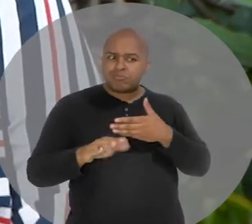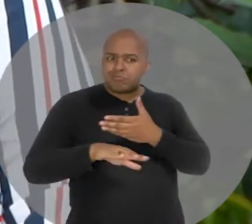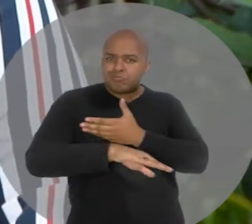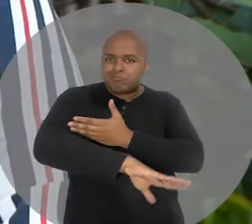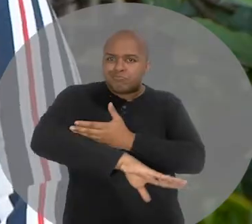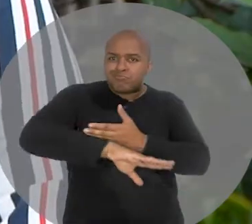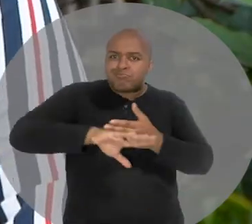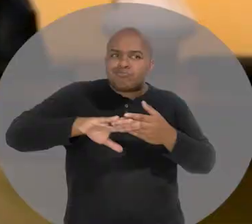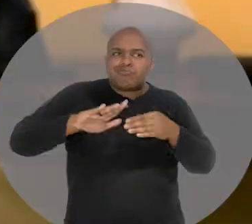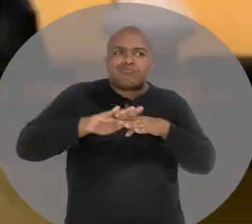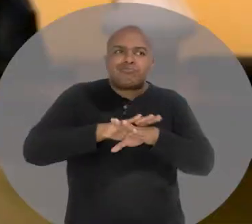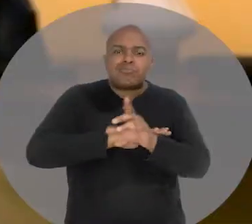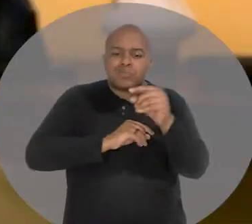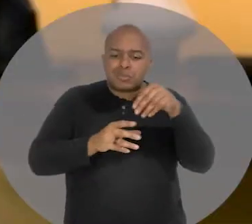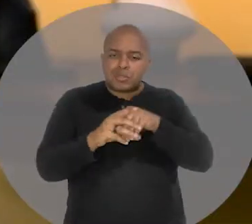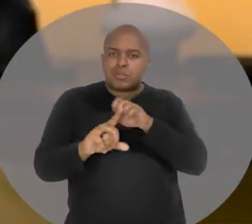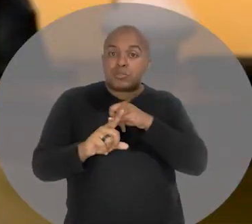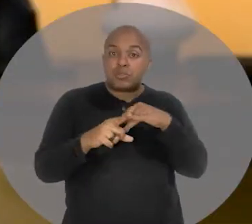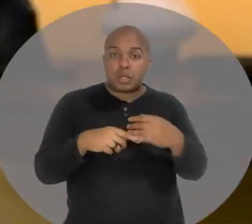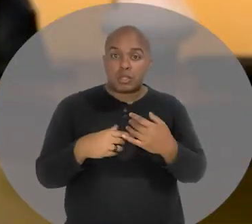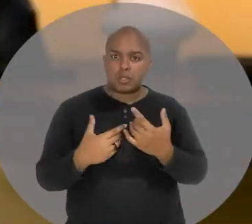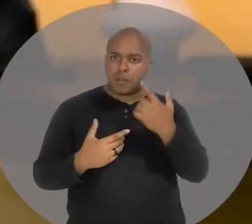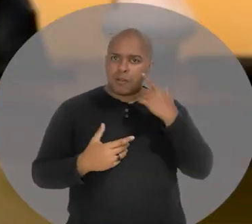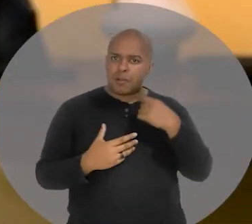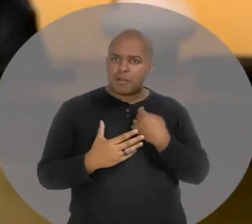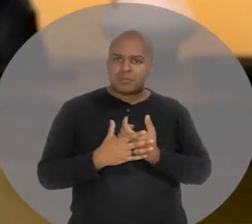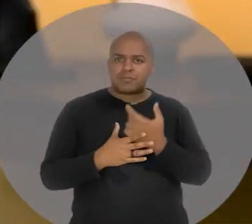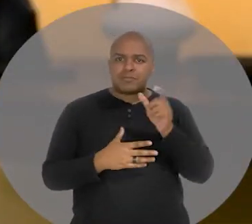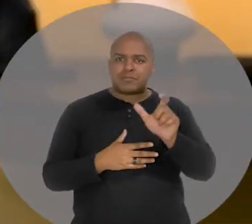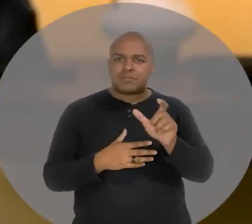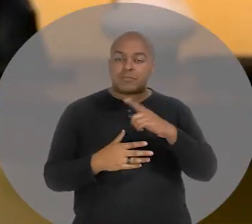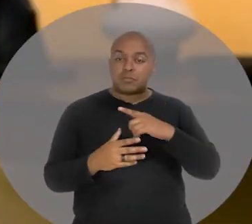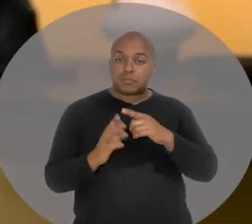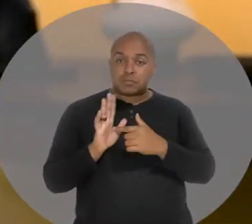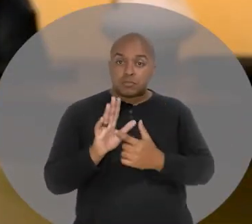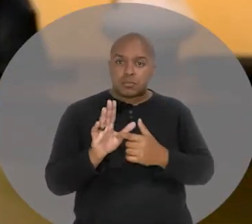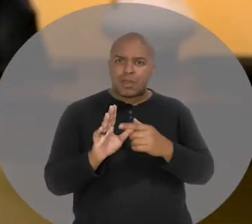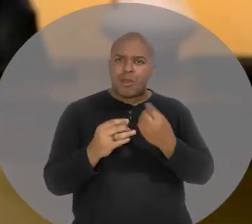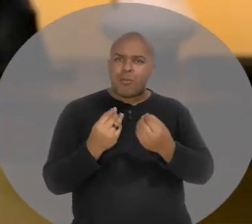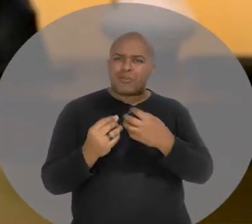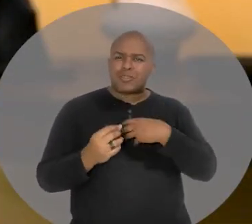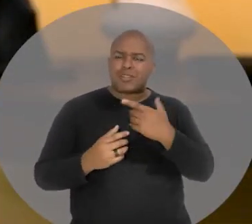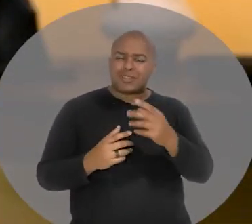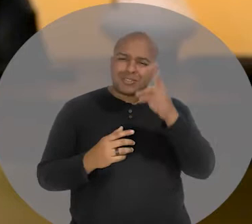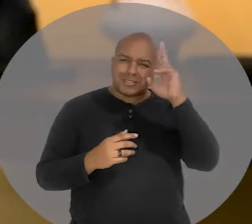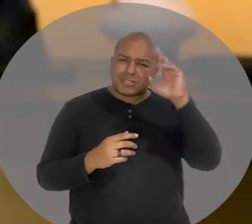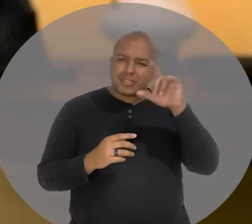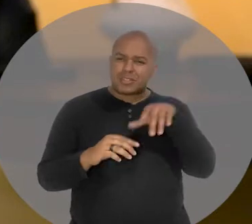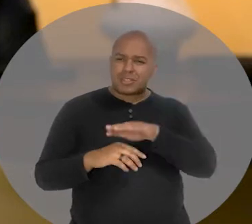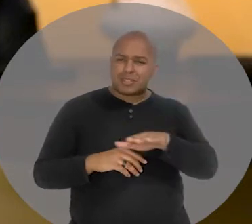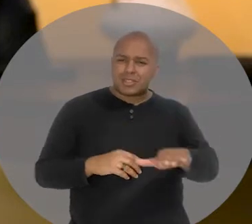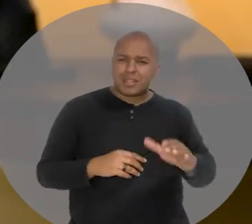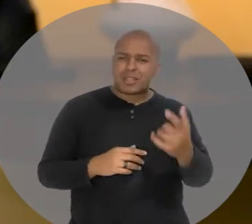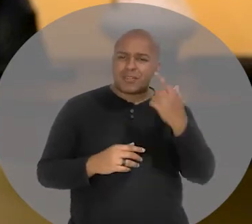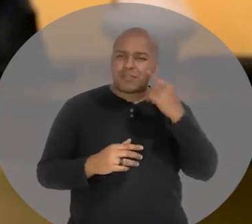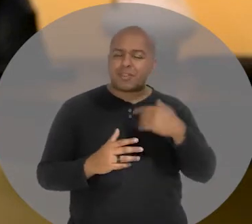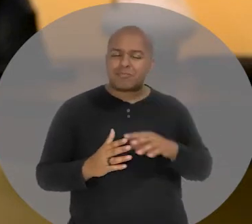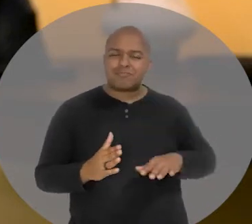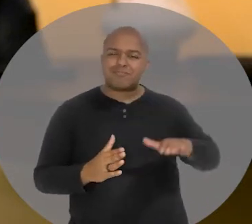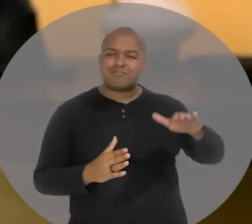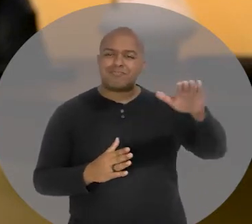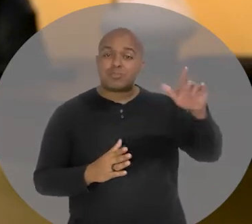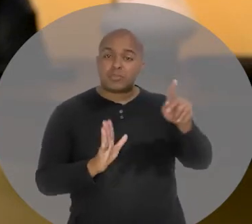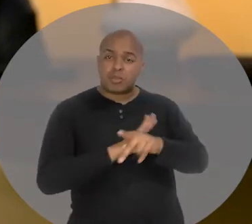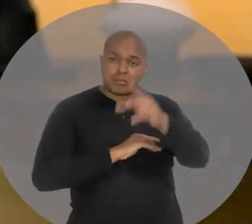da sociedade. Quando ela desvela a forma como essas historinhas infantis, que a gente cresce ouvindo, as próprias pessoas